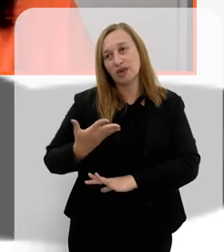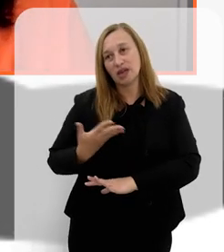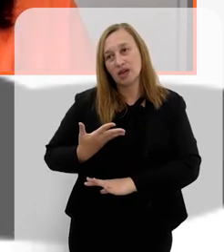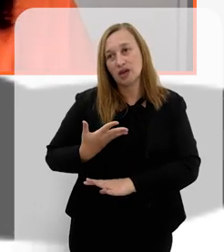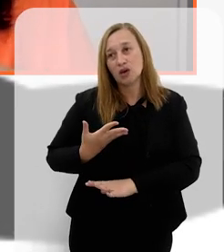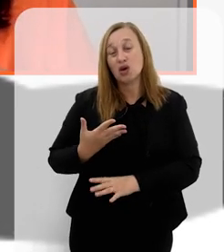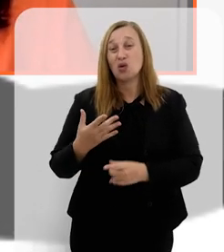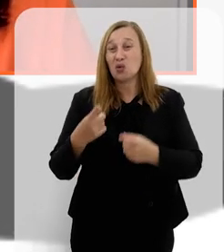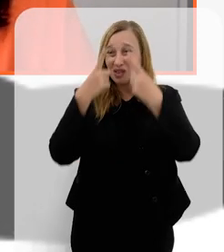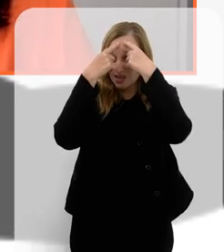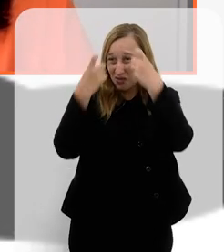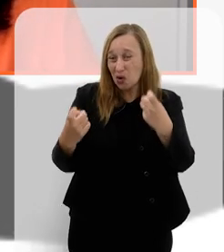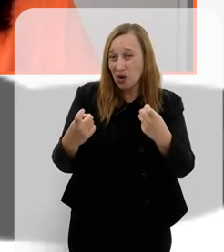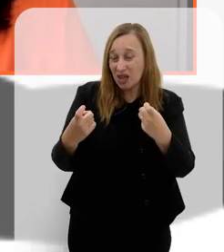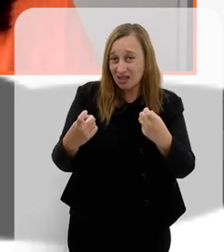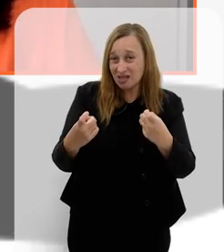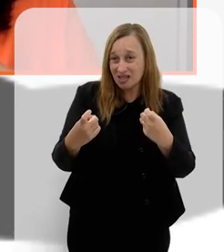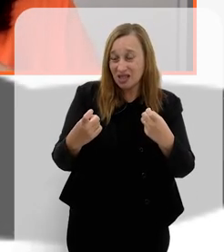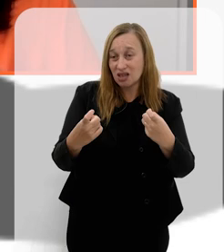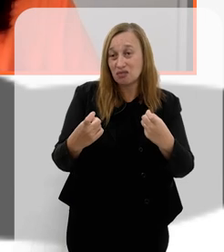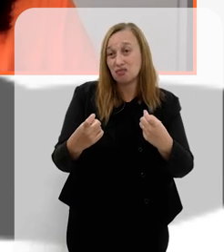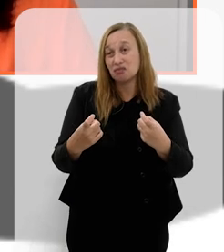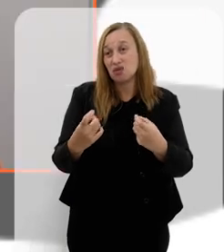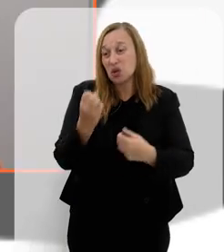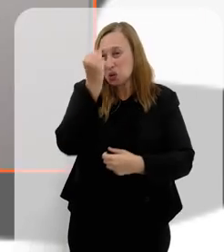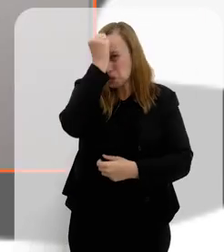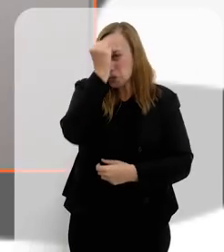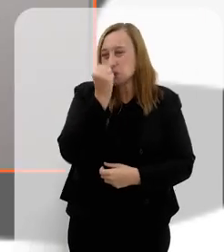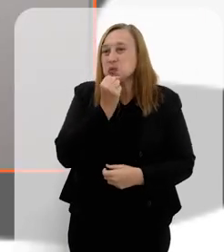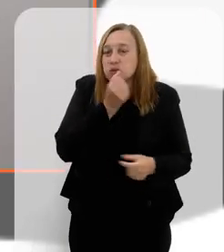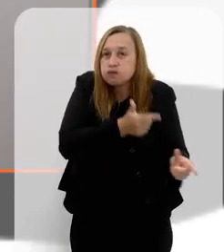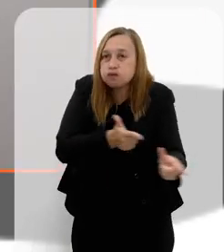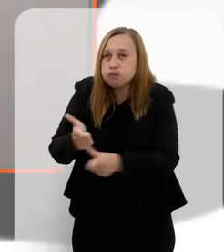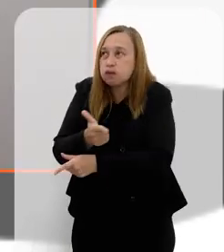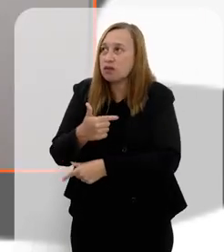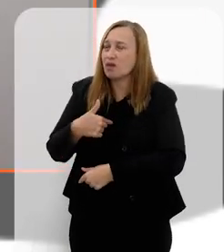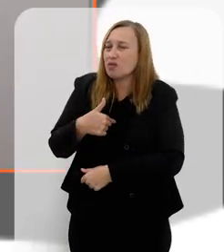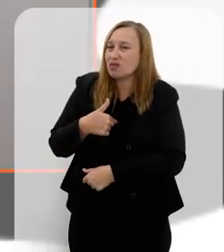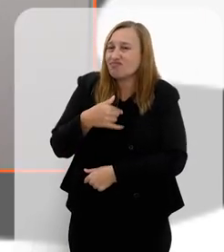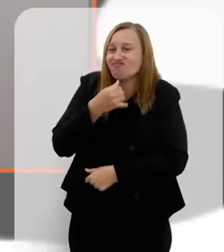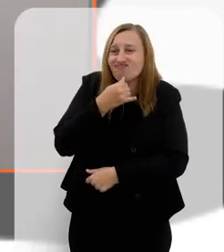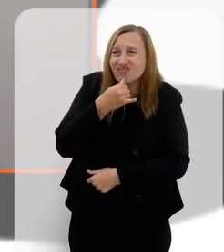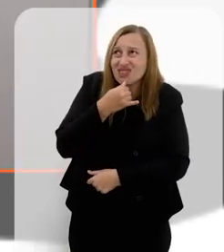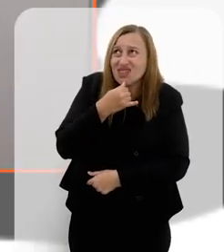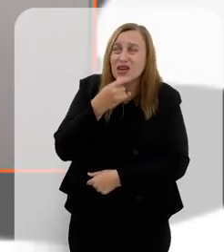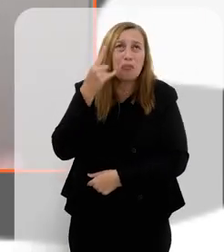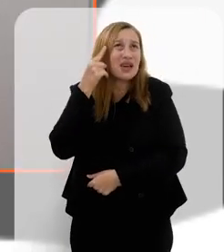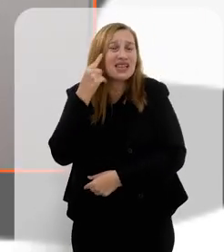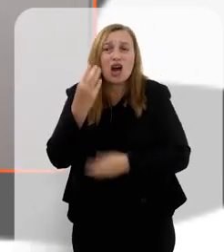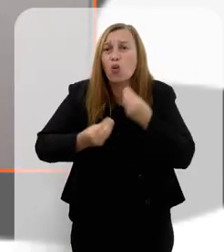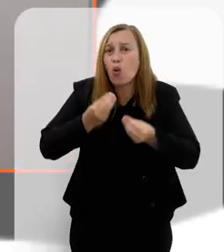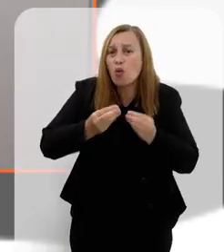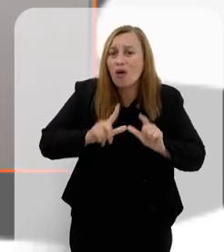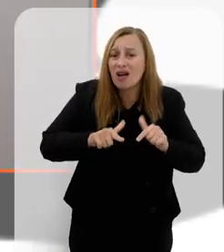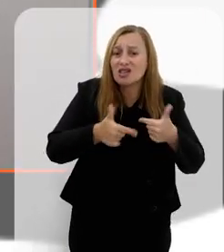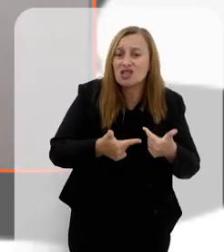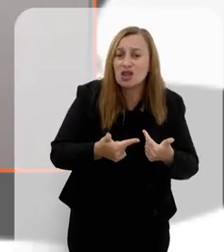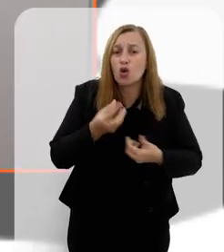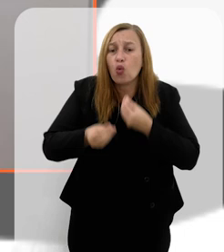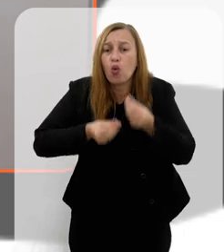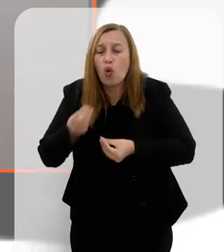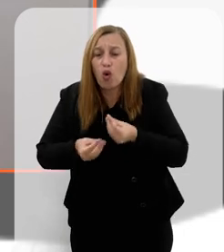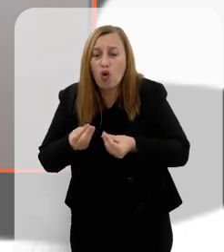esses atentados, a gente ficou muito chocado e começou a conversar como evitar, como